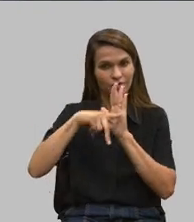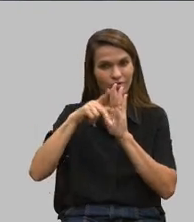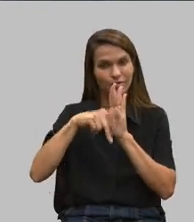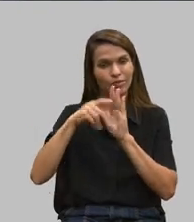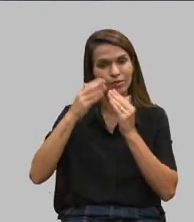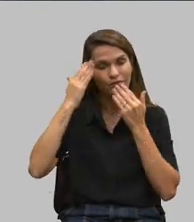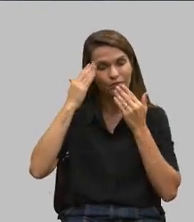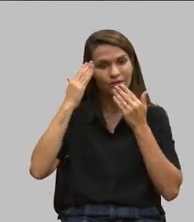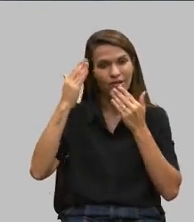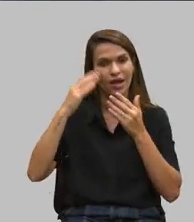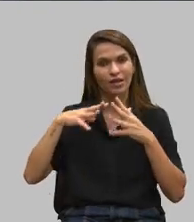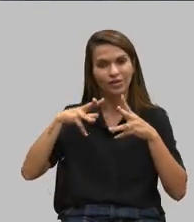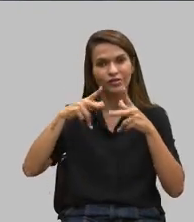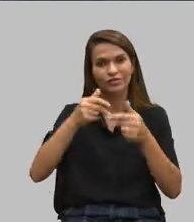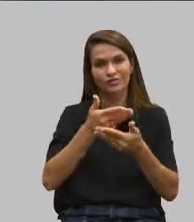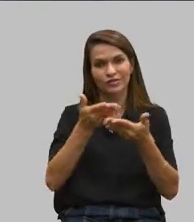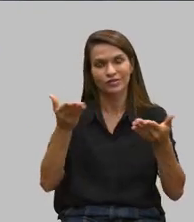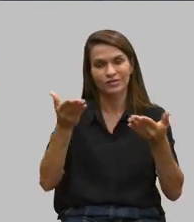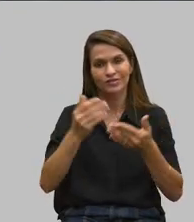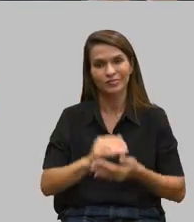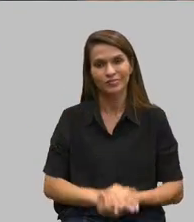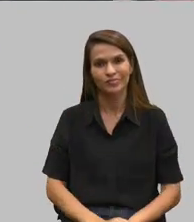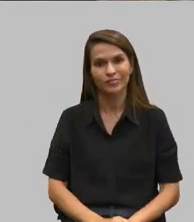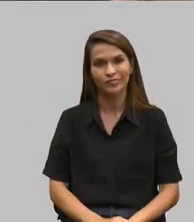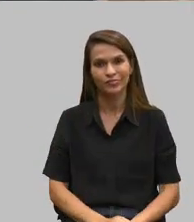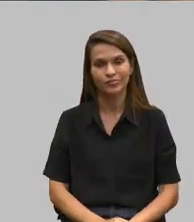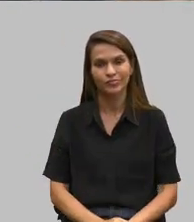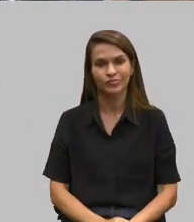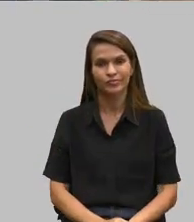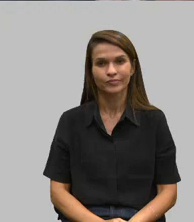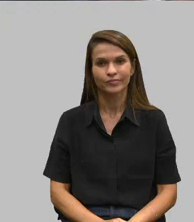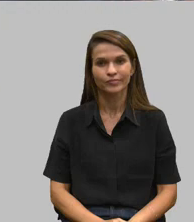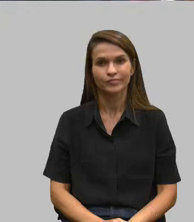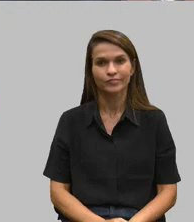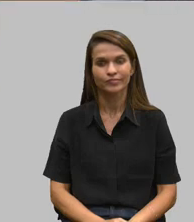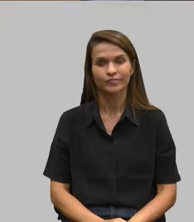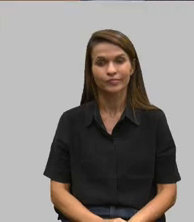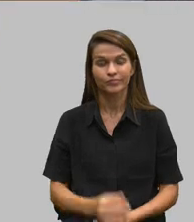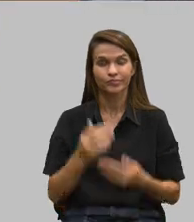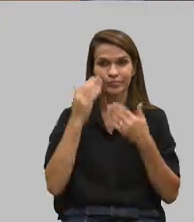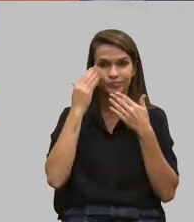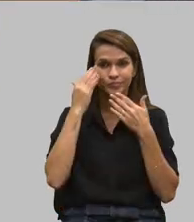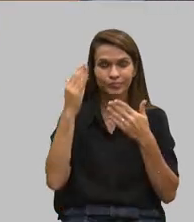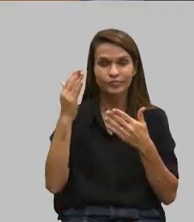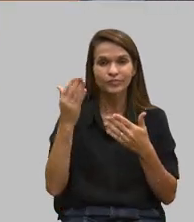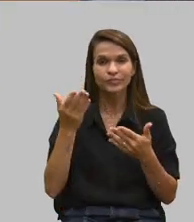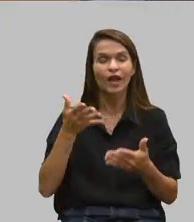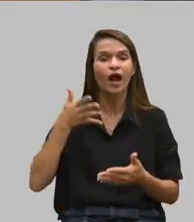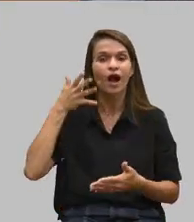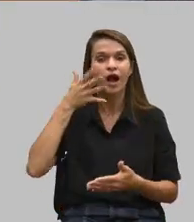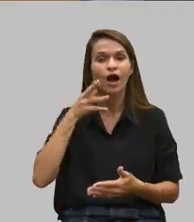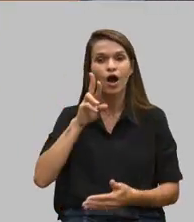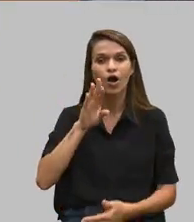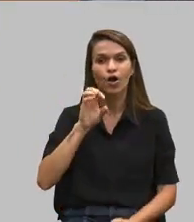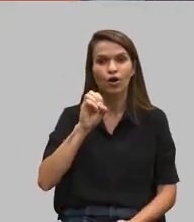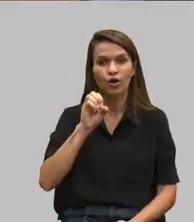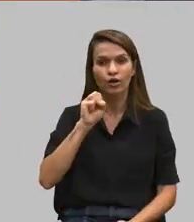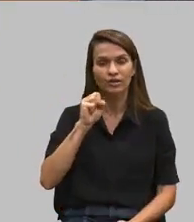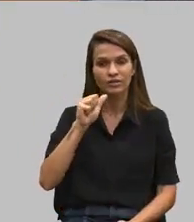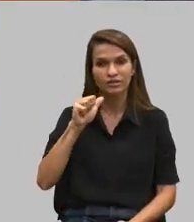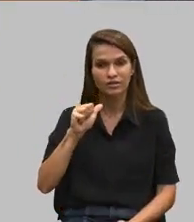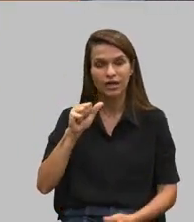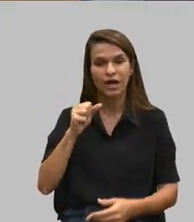obrigada a todos vocês obrigado com a palavra Rosa Maria da Silva Reis da